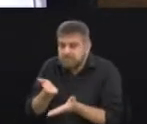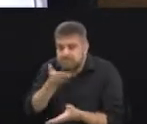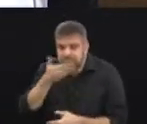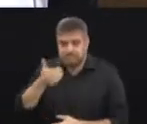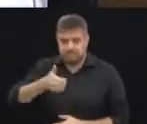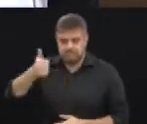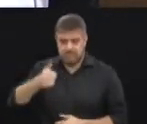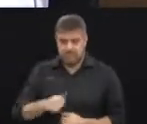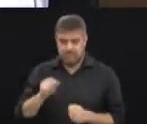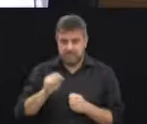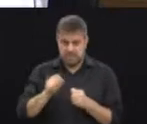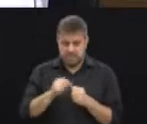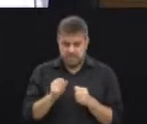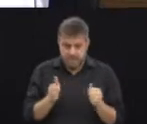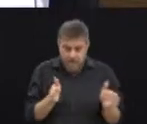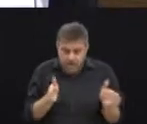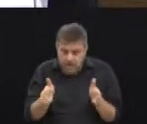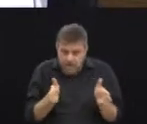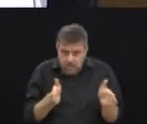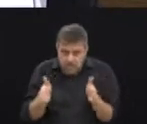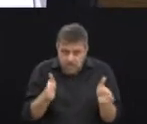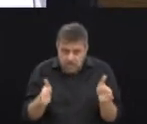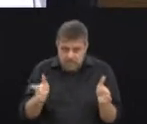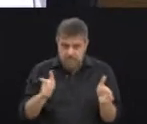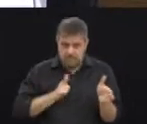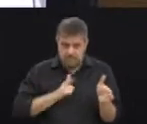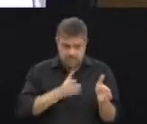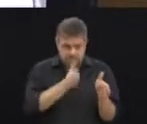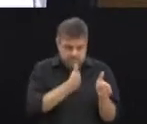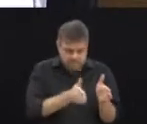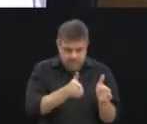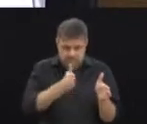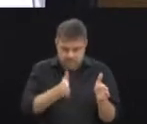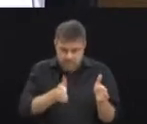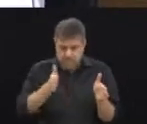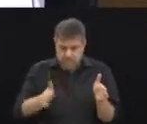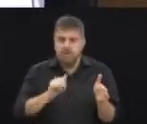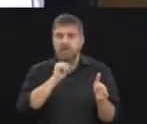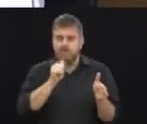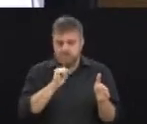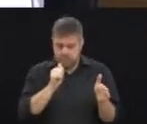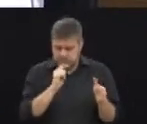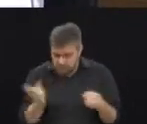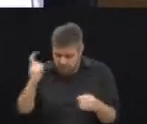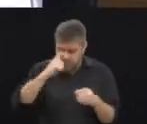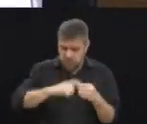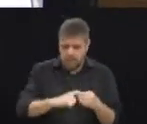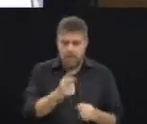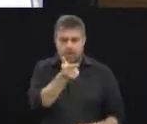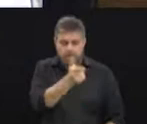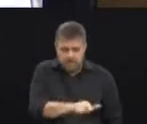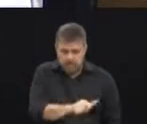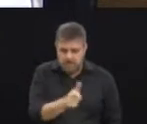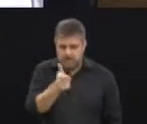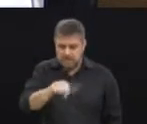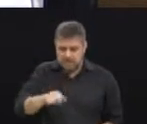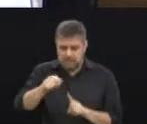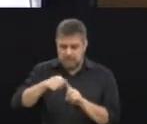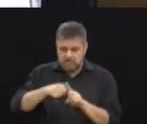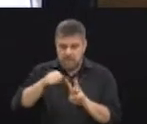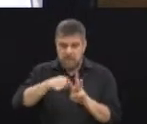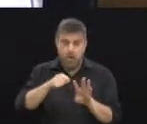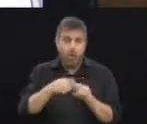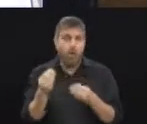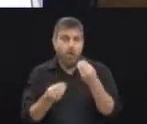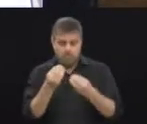gente tenta ciclar essa paciente, voltar a fazer ela menstruar. Com o quê?